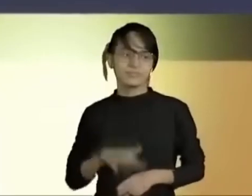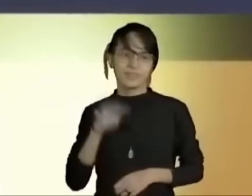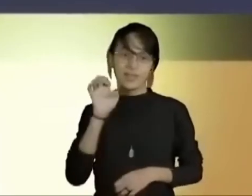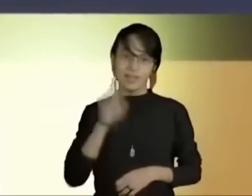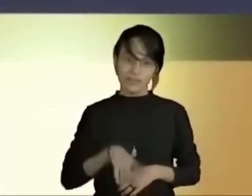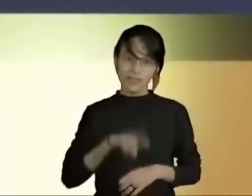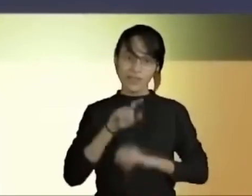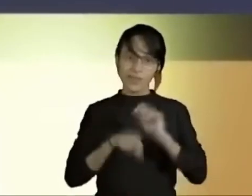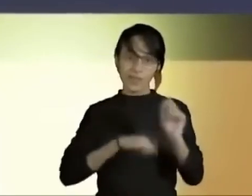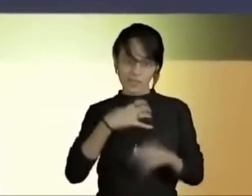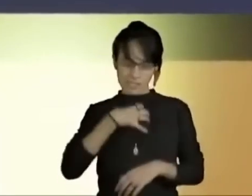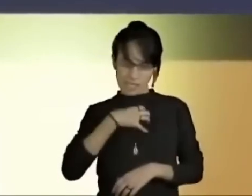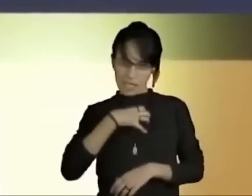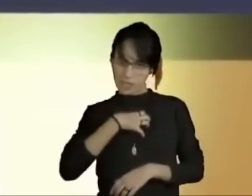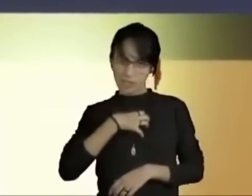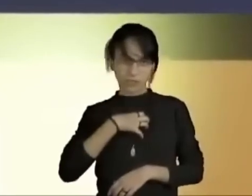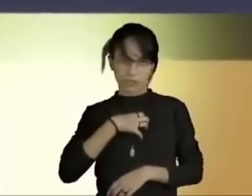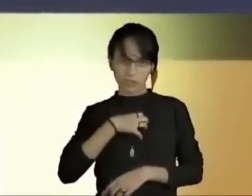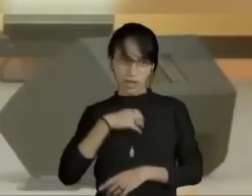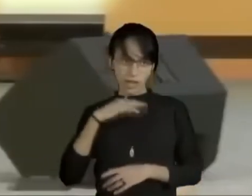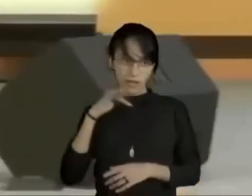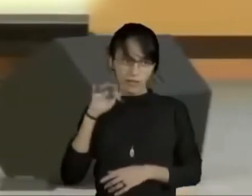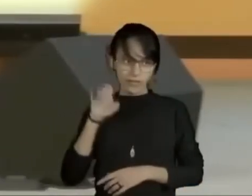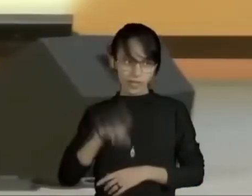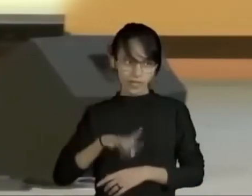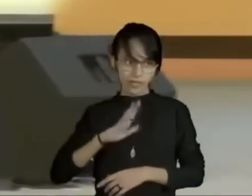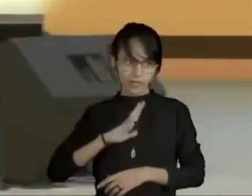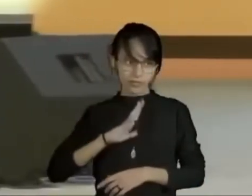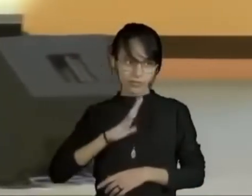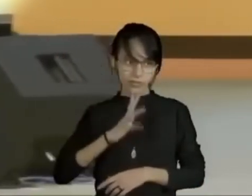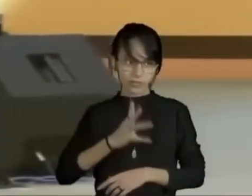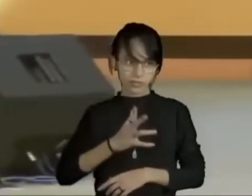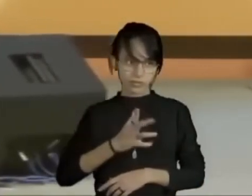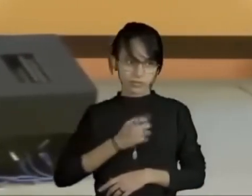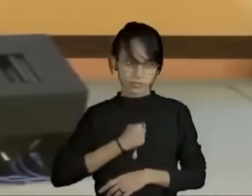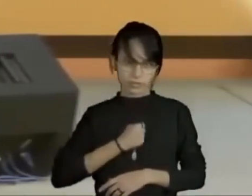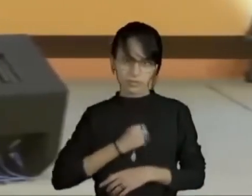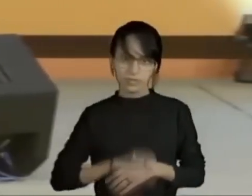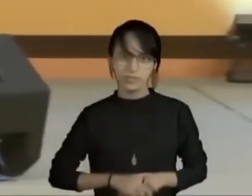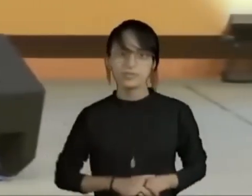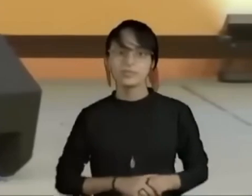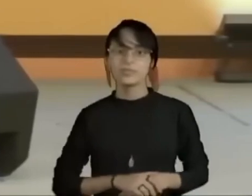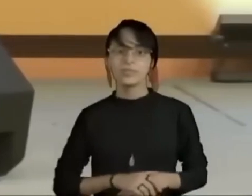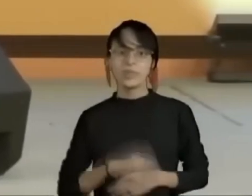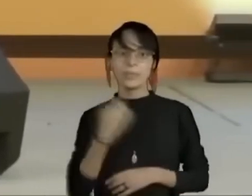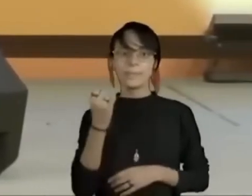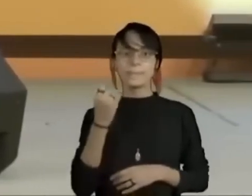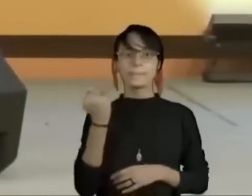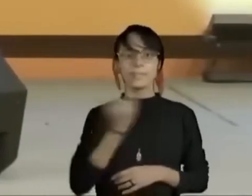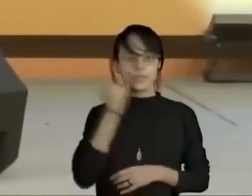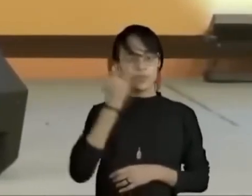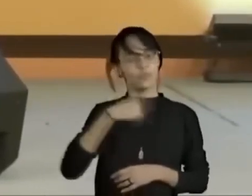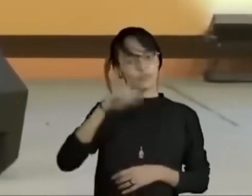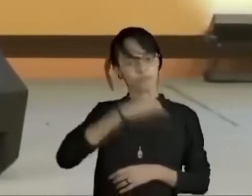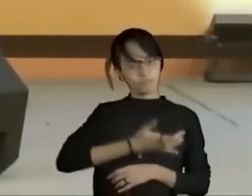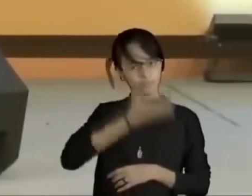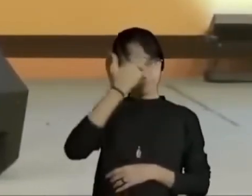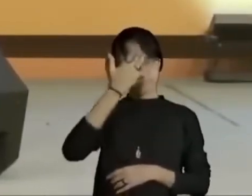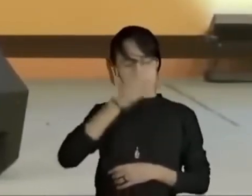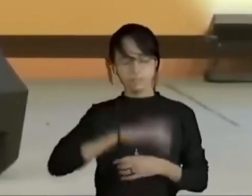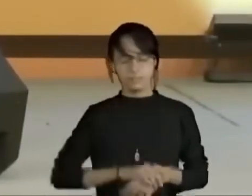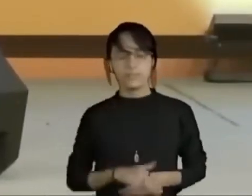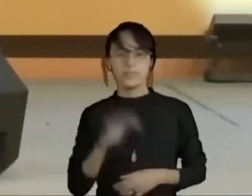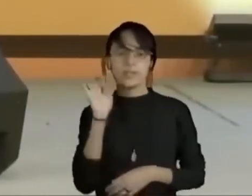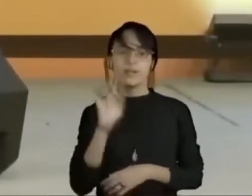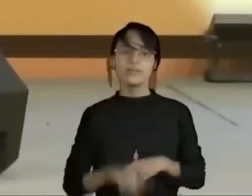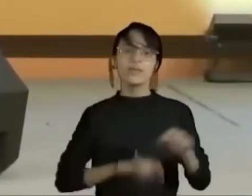fé não sente a fé sabe e é muito importante que você tenha isso em mente